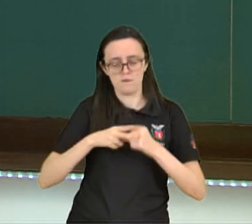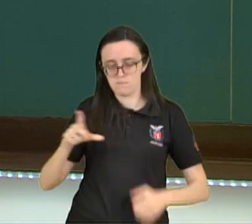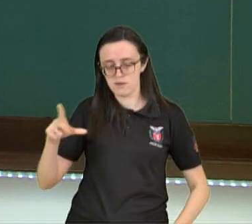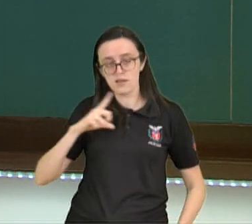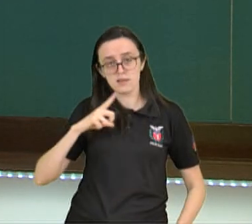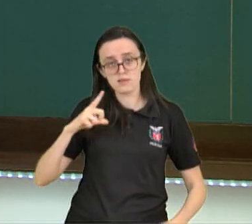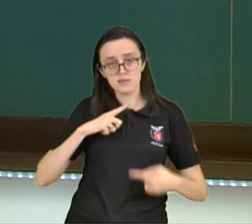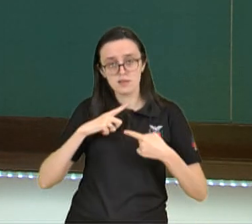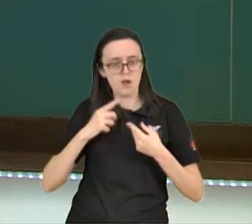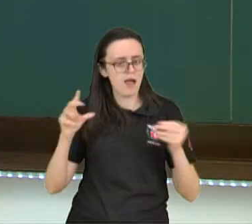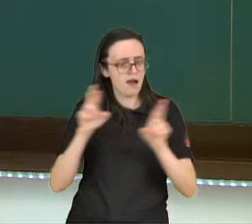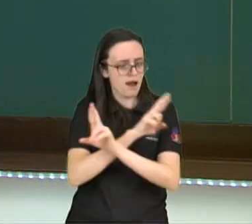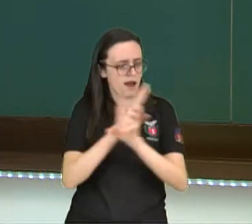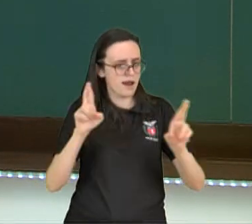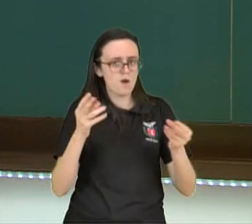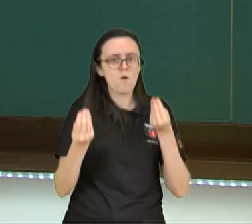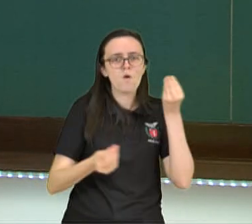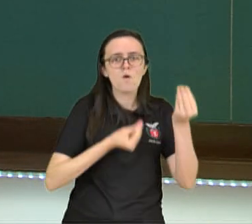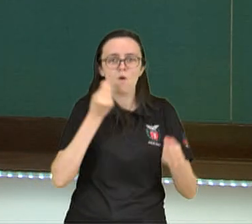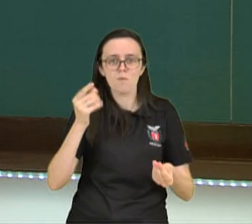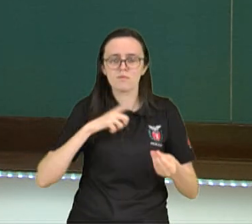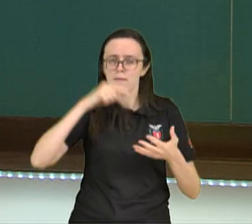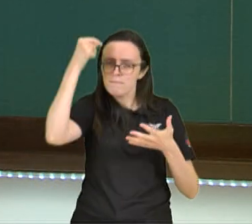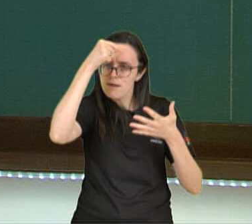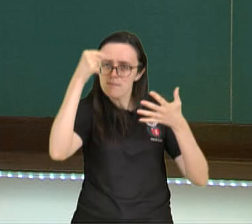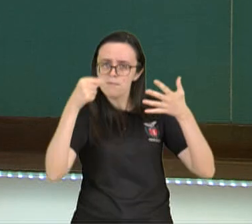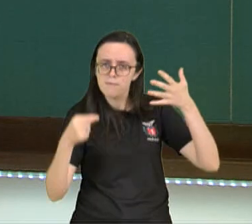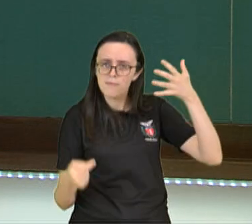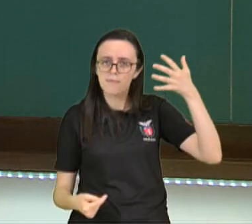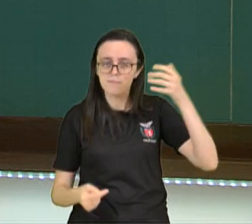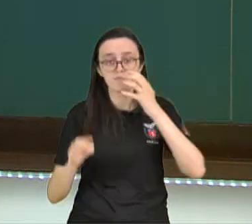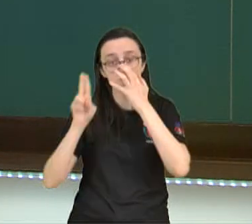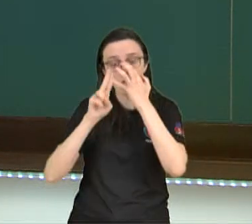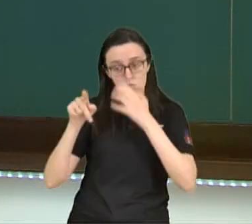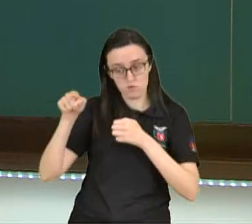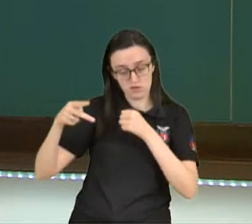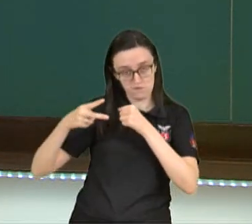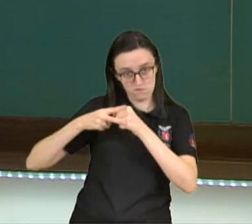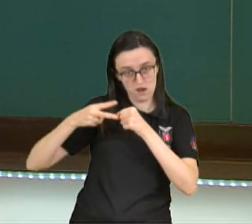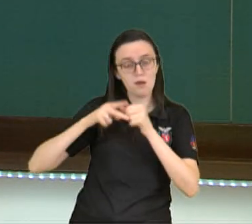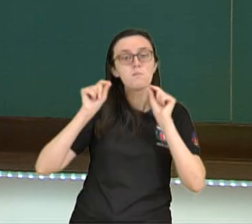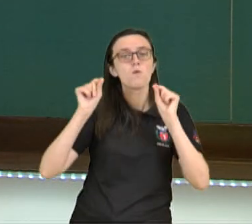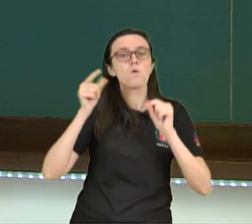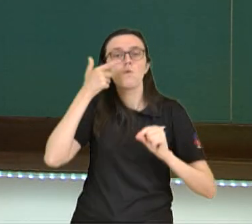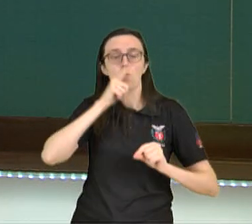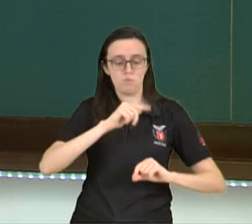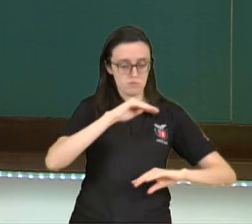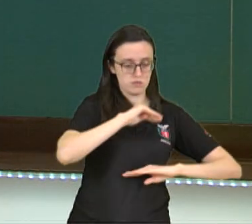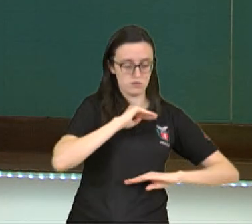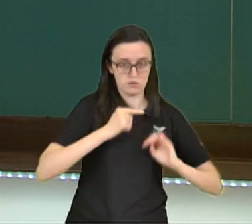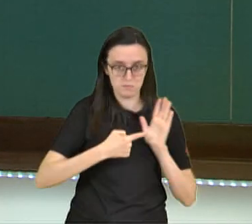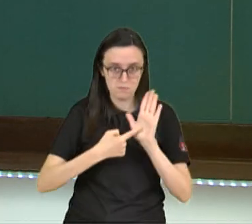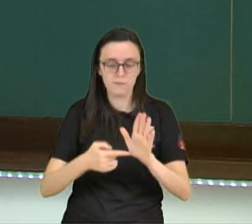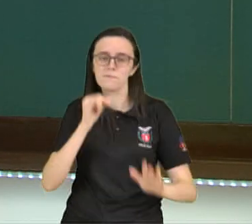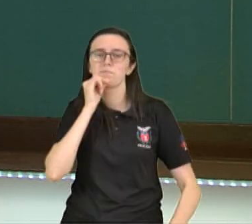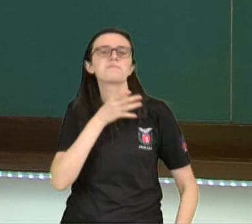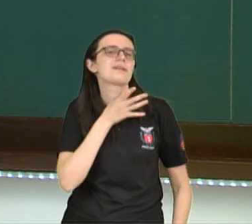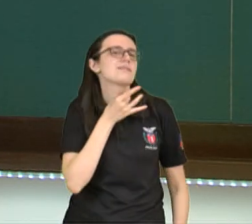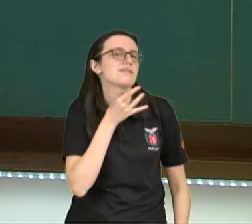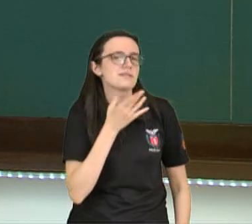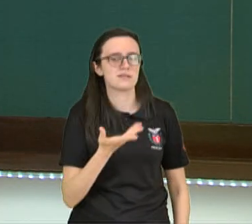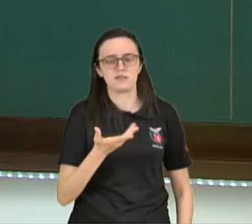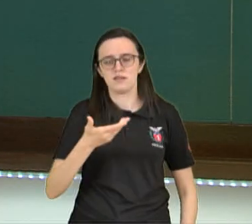indicam sed, medo, hambre, sonho e frio. Então, uso do verbo tener para situações que indicam sede,